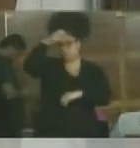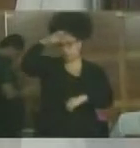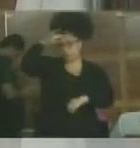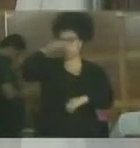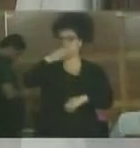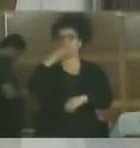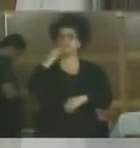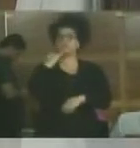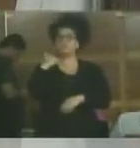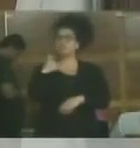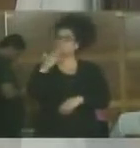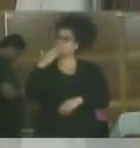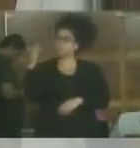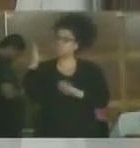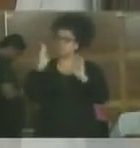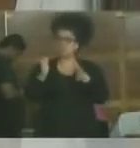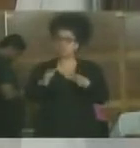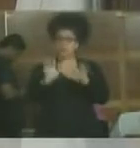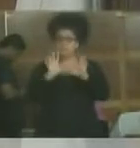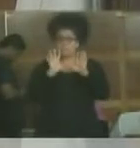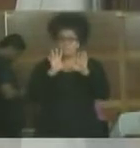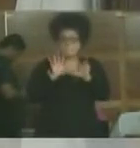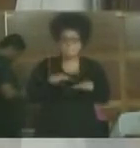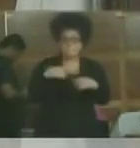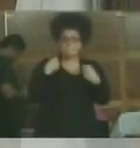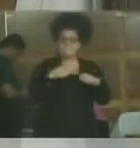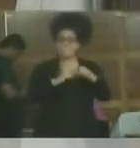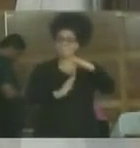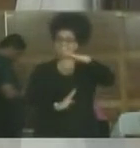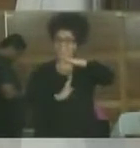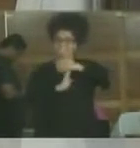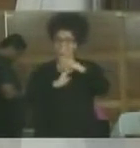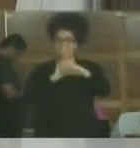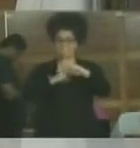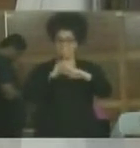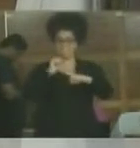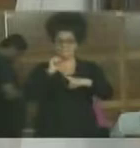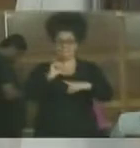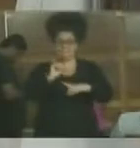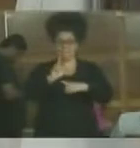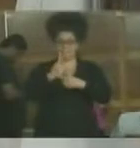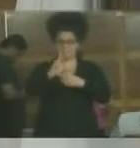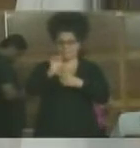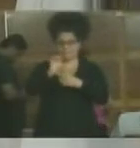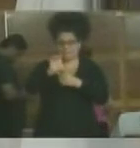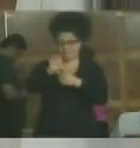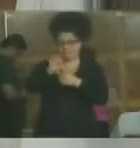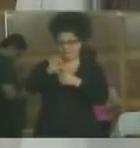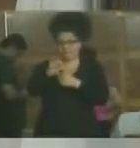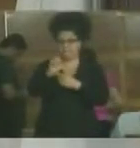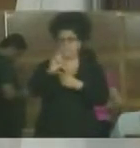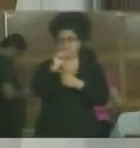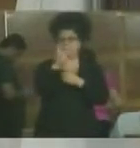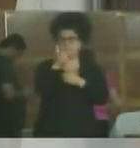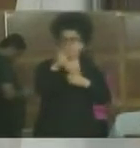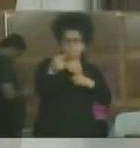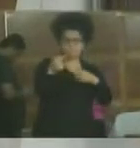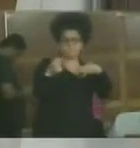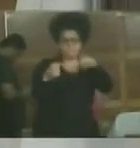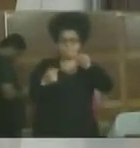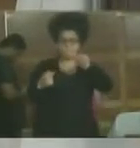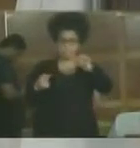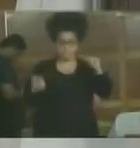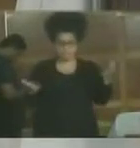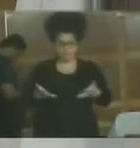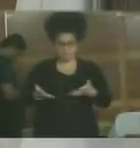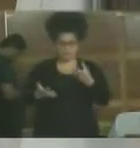gente tem que impedir a saída daqui, porque se a gente... A previsão é fechar no dia 27 de maio, ou seja, hoje é